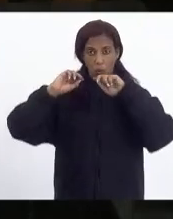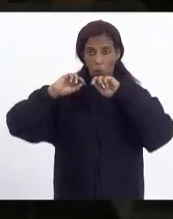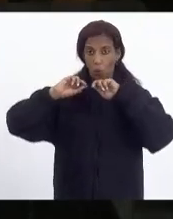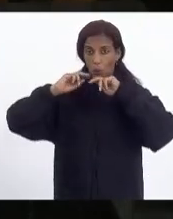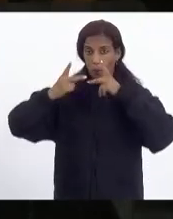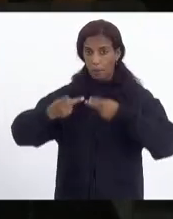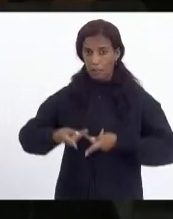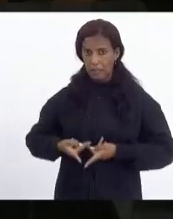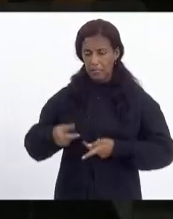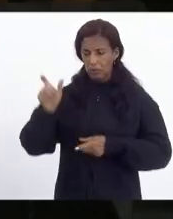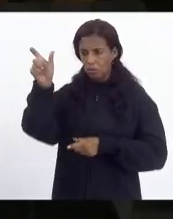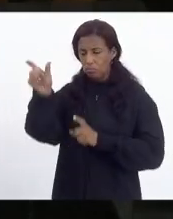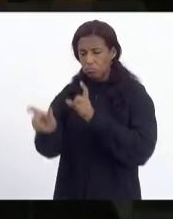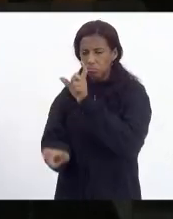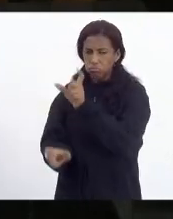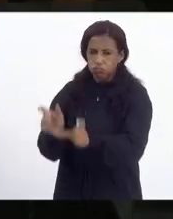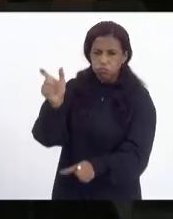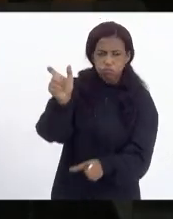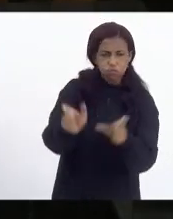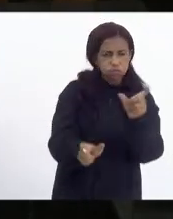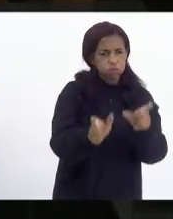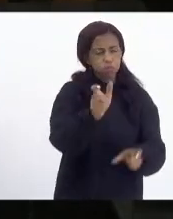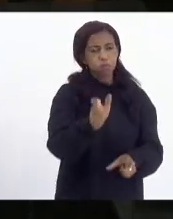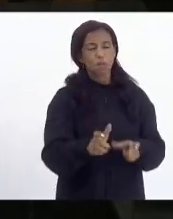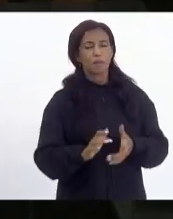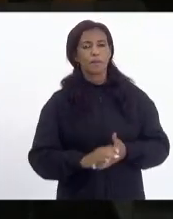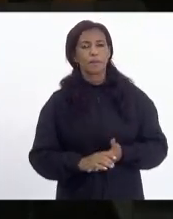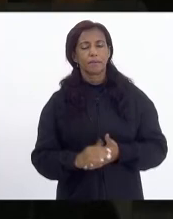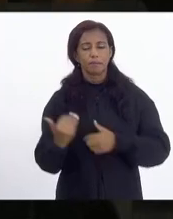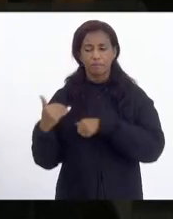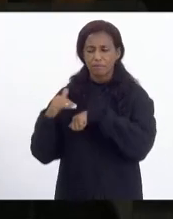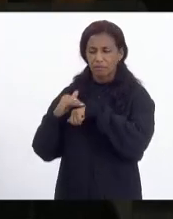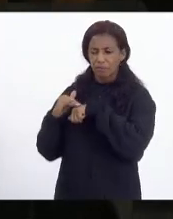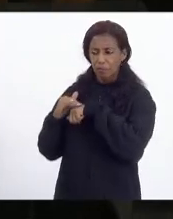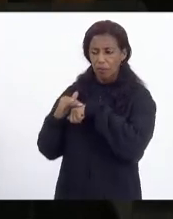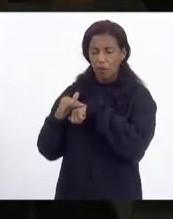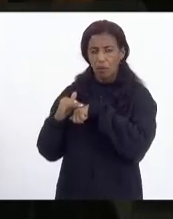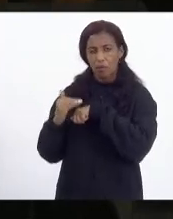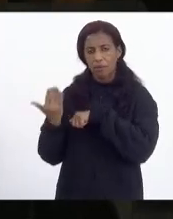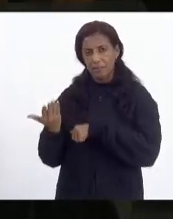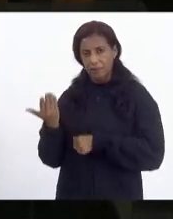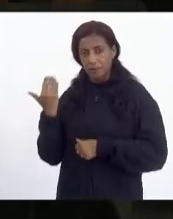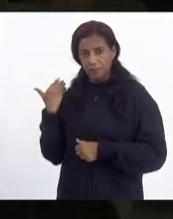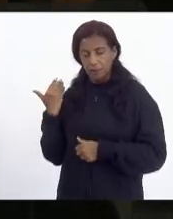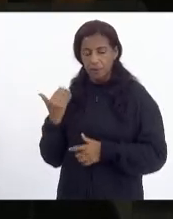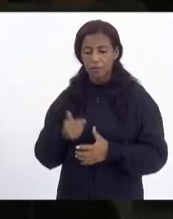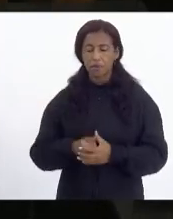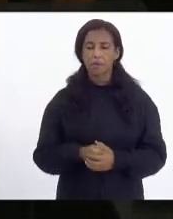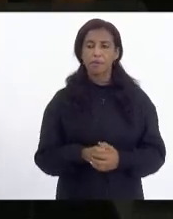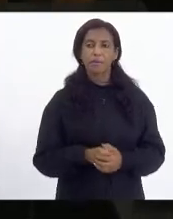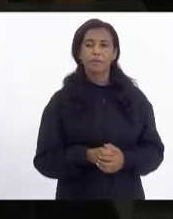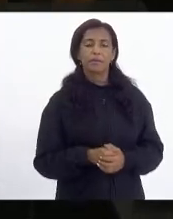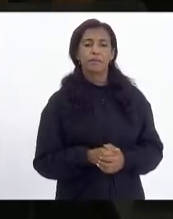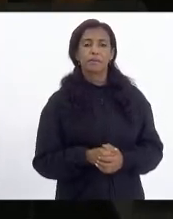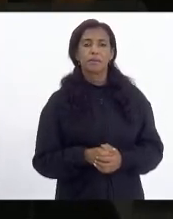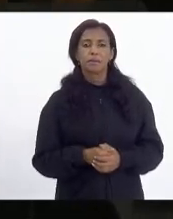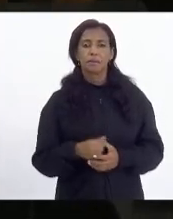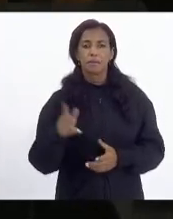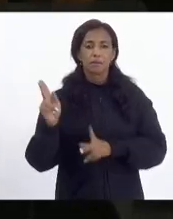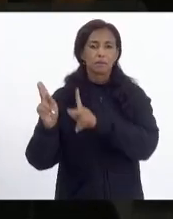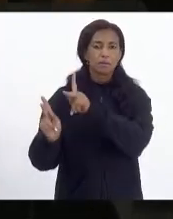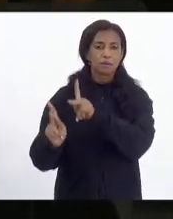e conversávamos sobre isso ainda há pouco Deputado Malafaia a